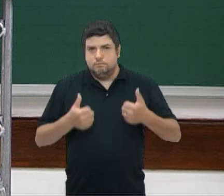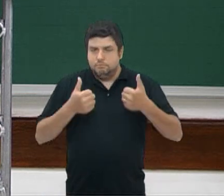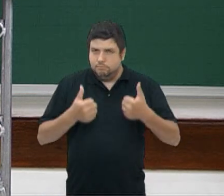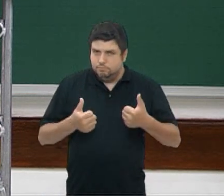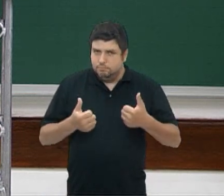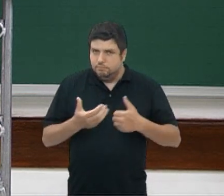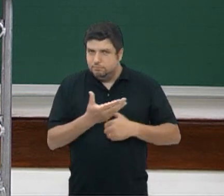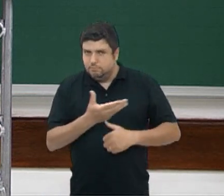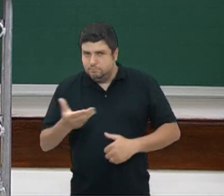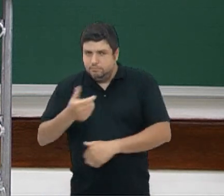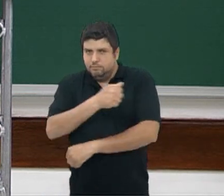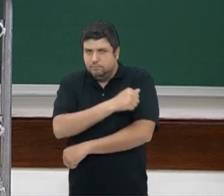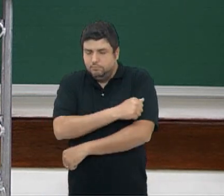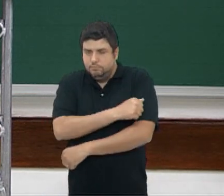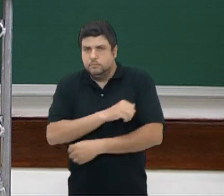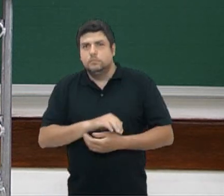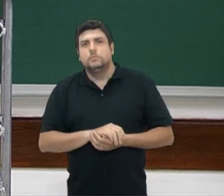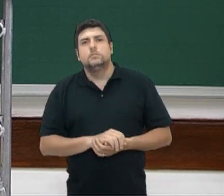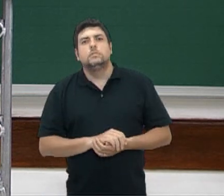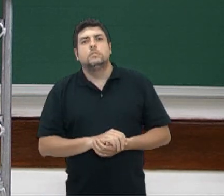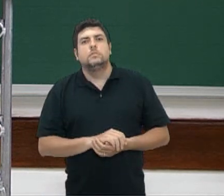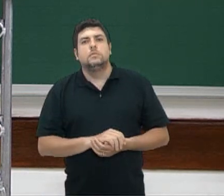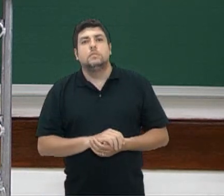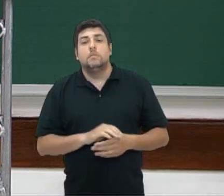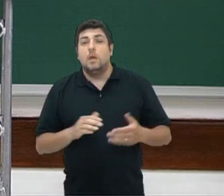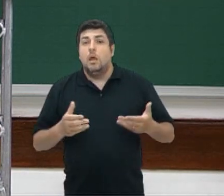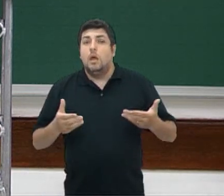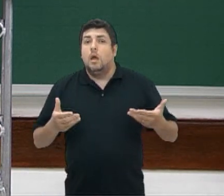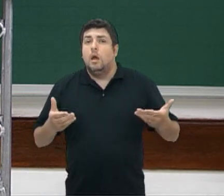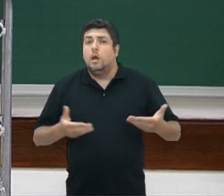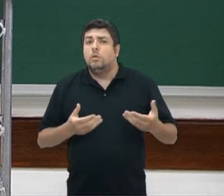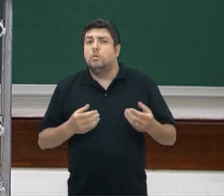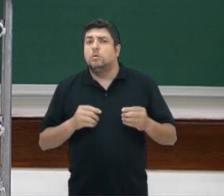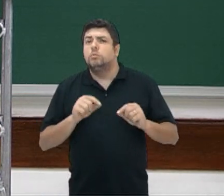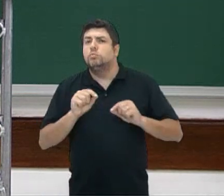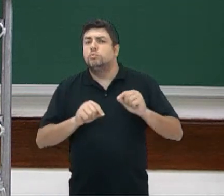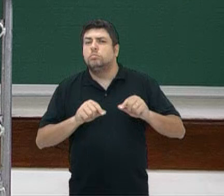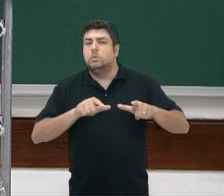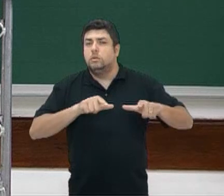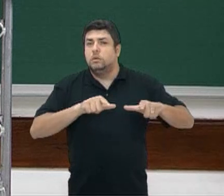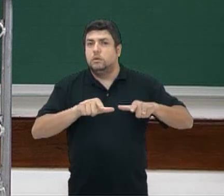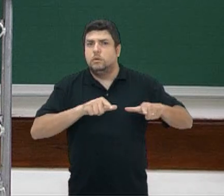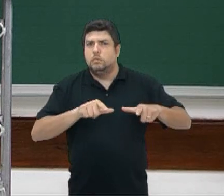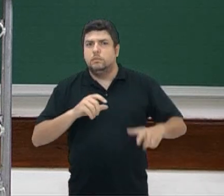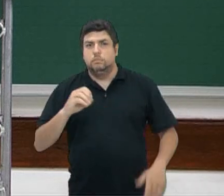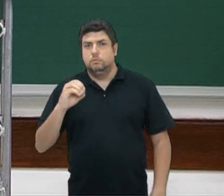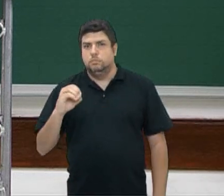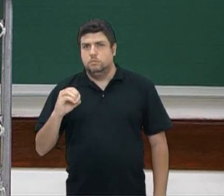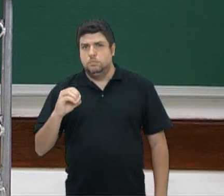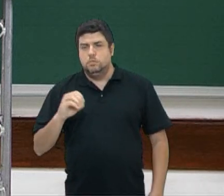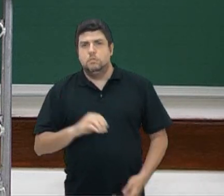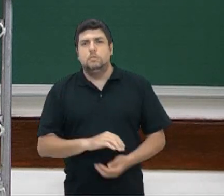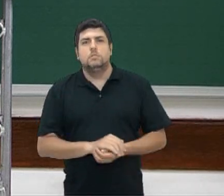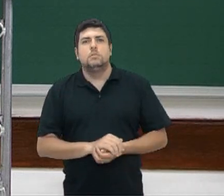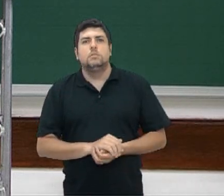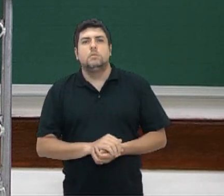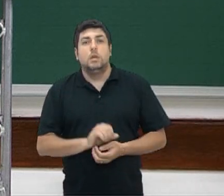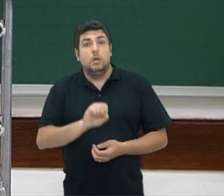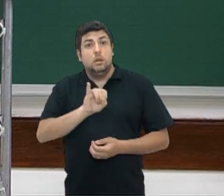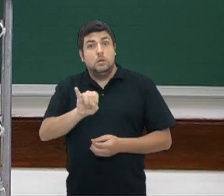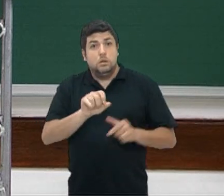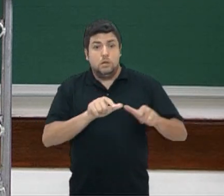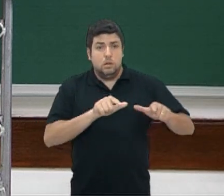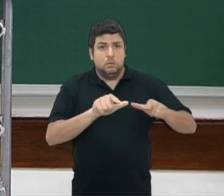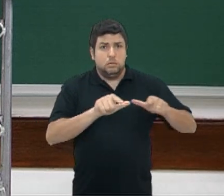Prezados estudantes, agora estamos dando uma olhada ali no conceito onde o trabalho é nulo. Quando você tem que o trabalho é